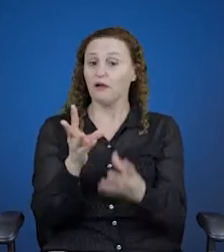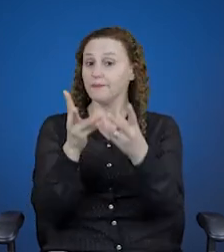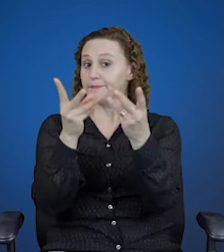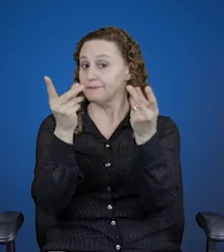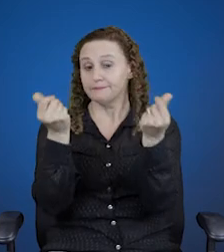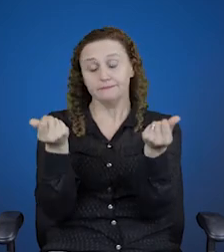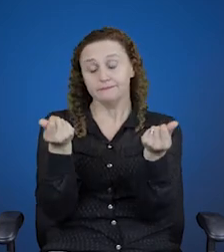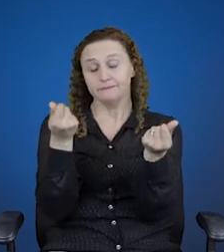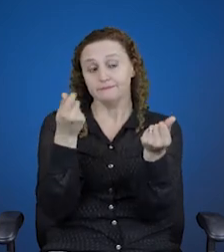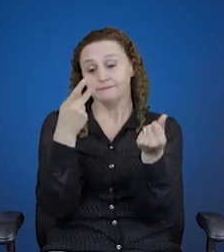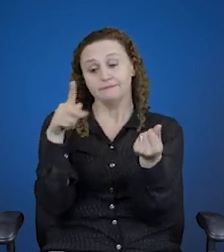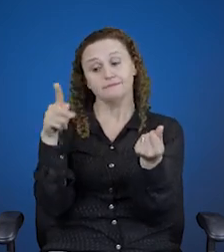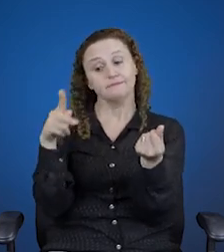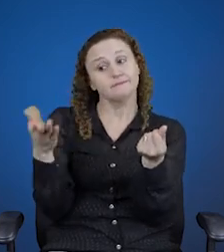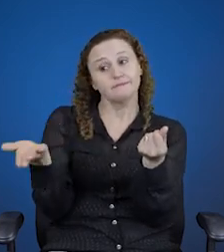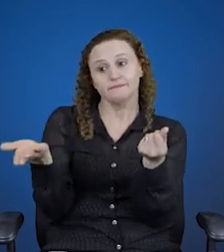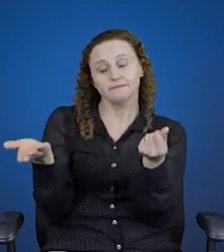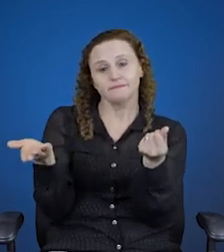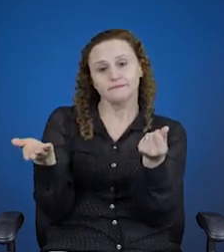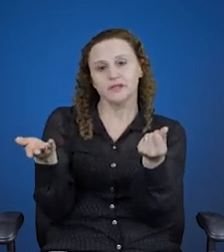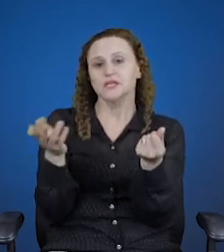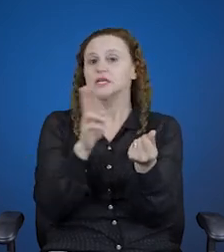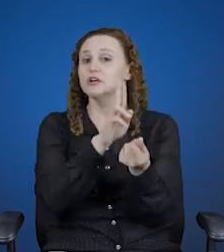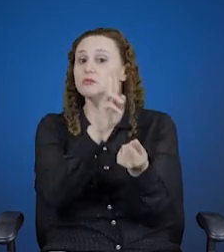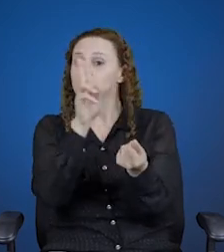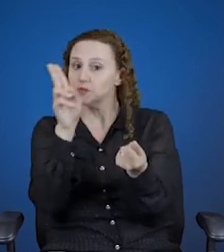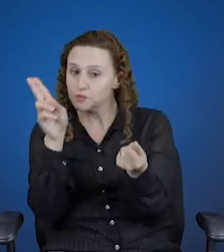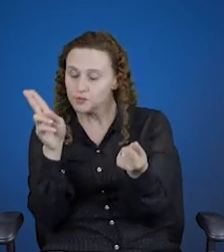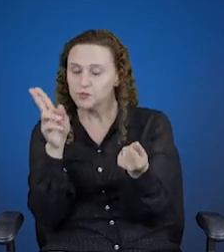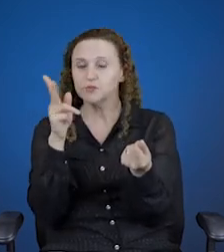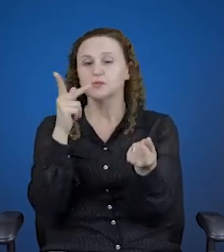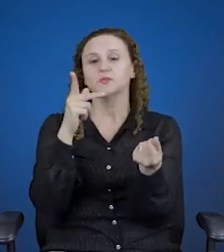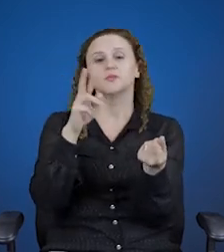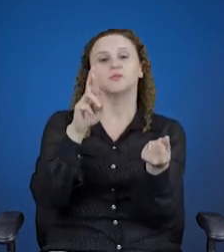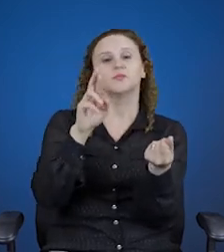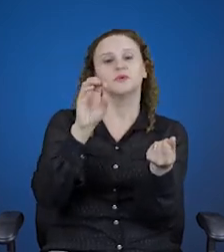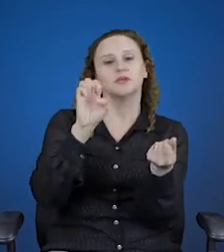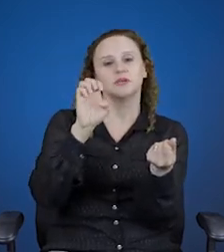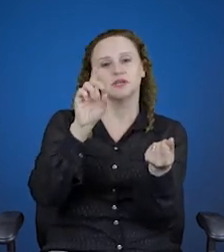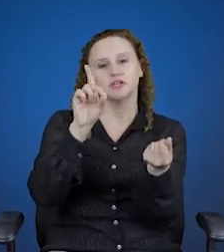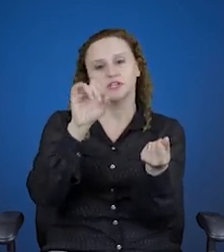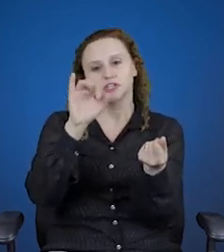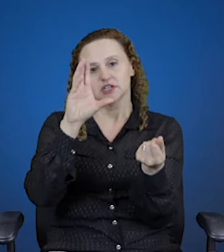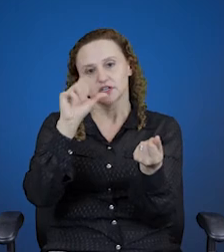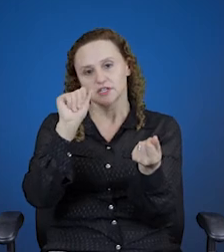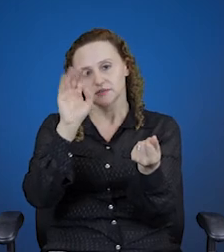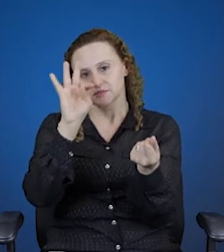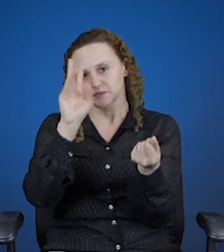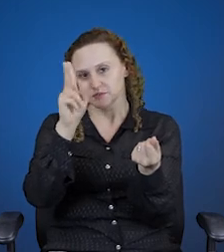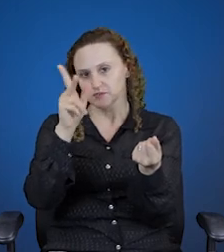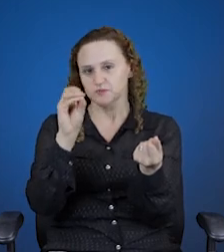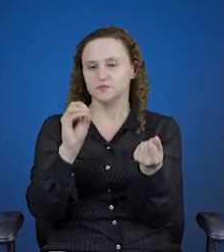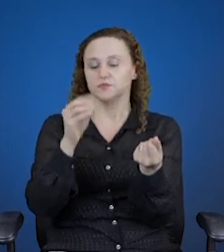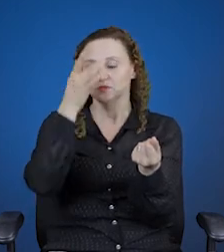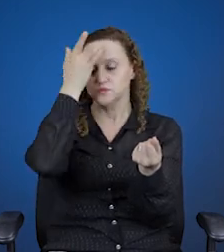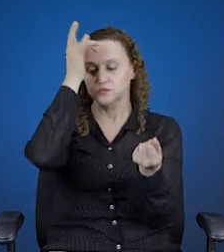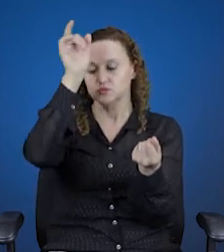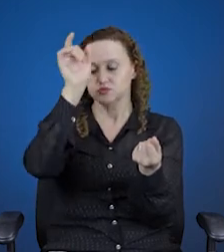uma qualidade da da Maria que nós chamamos então de predicativo do sujeito